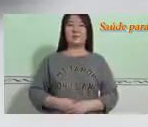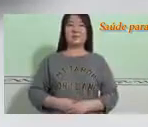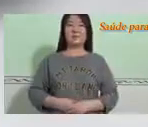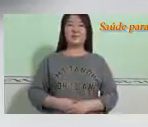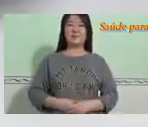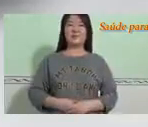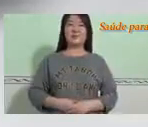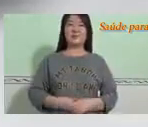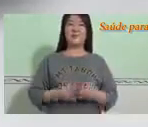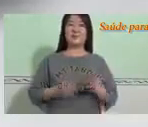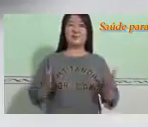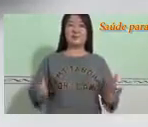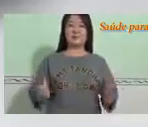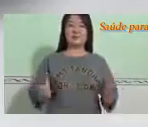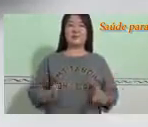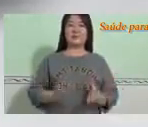desnutrição.